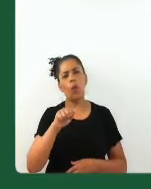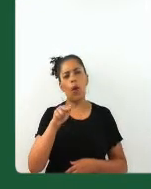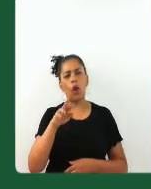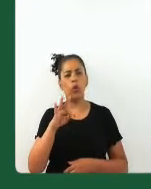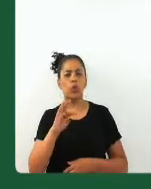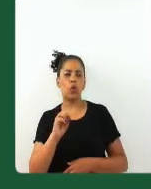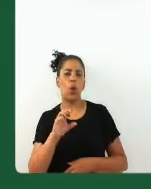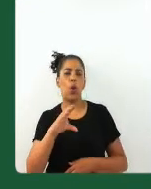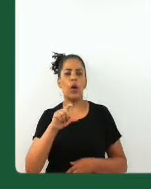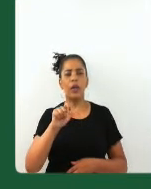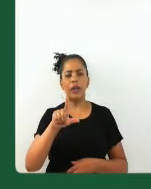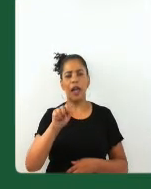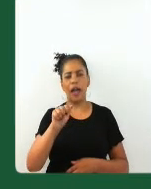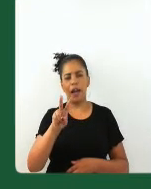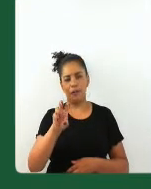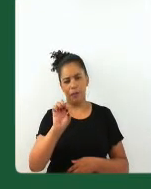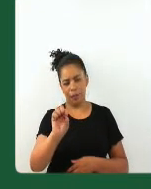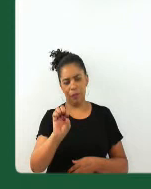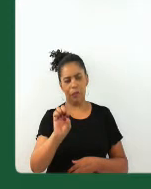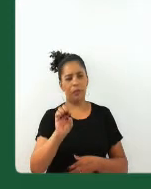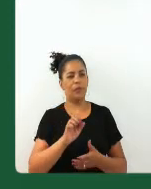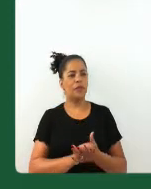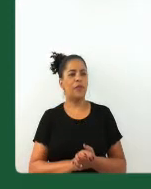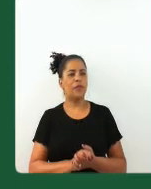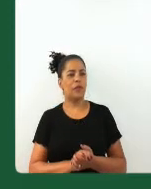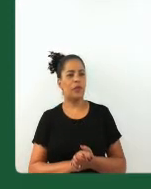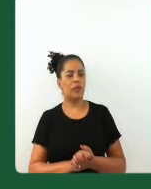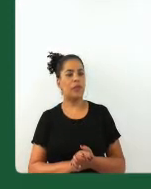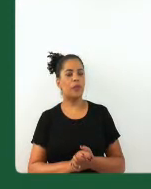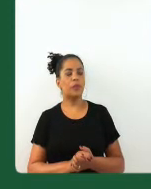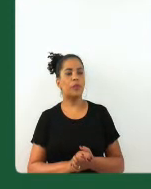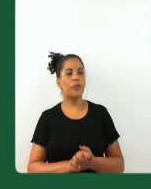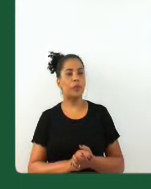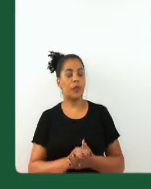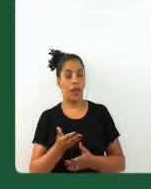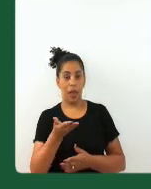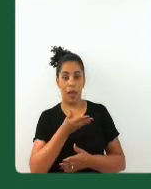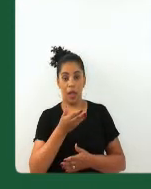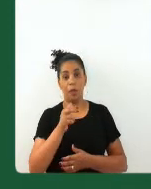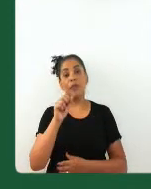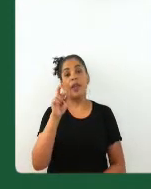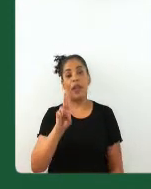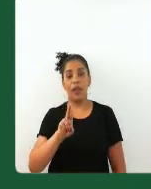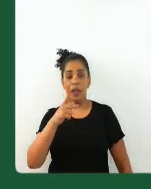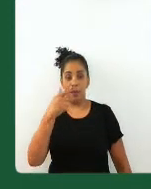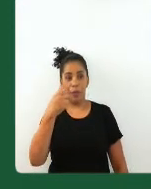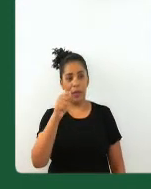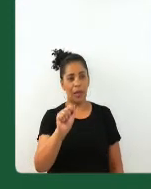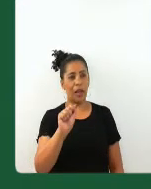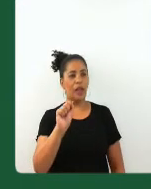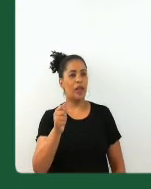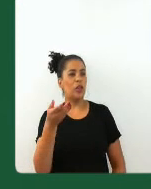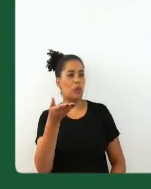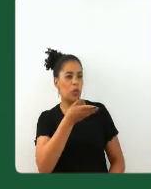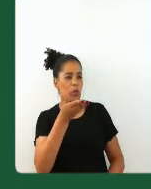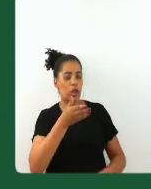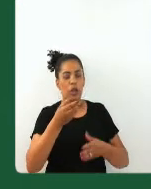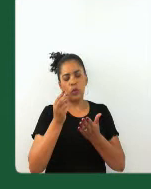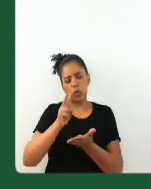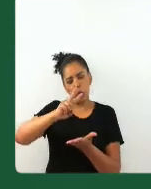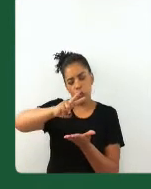nosso expurgo e a nossa termodesinfectadora. A RPA demonstrando os leitos,